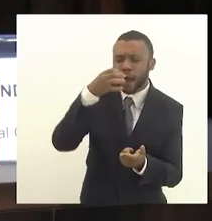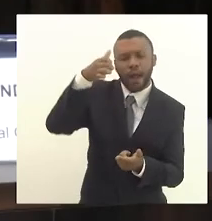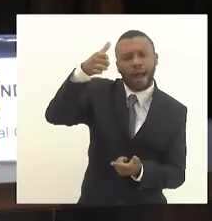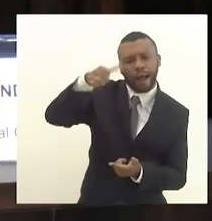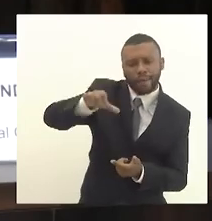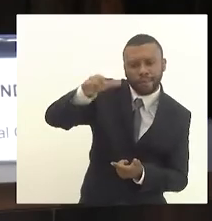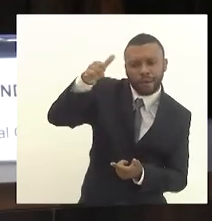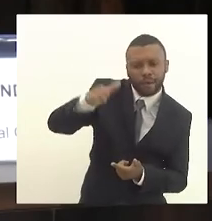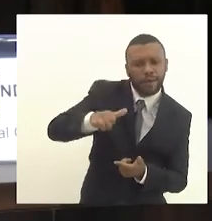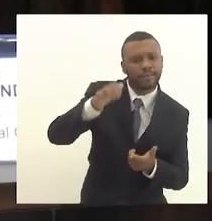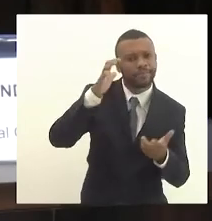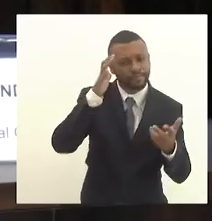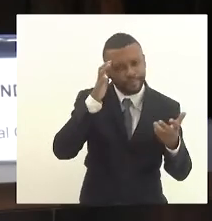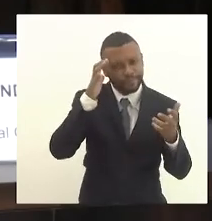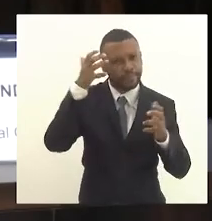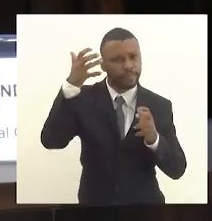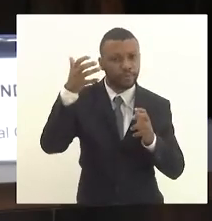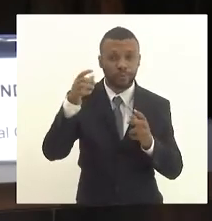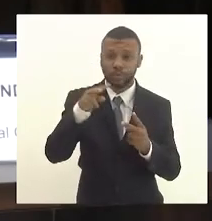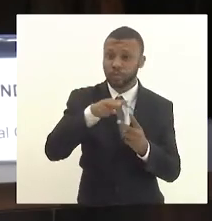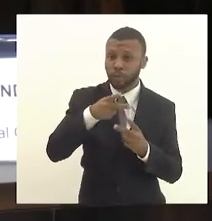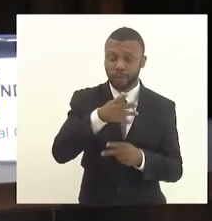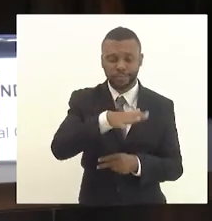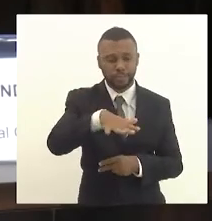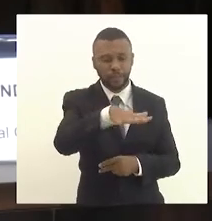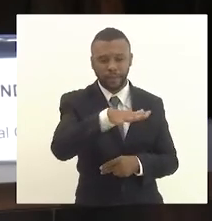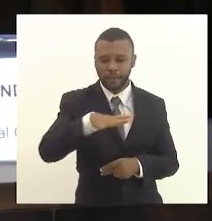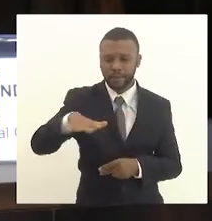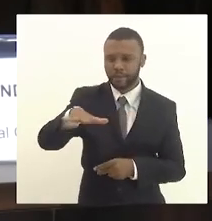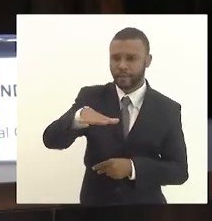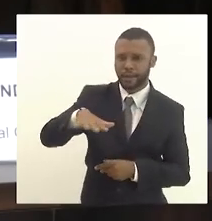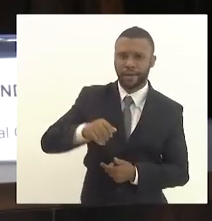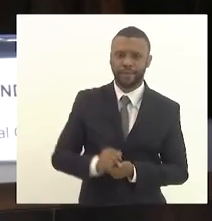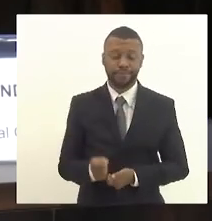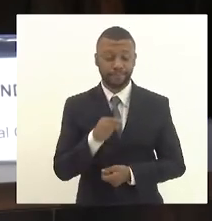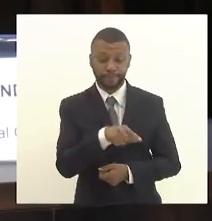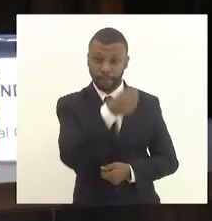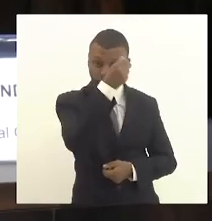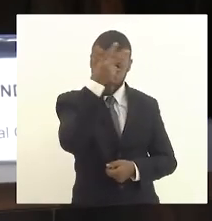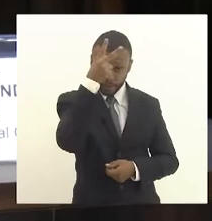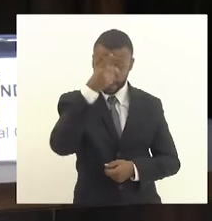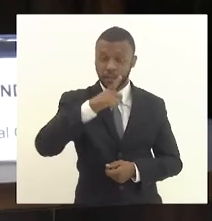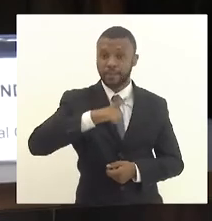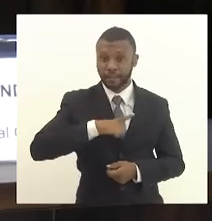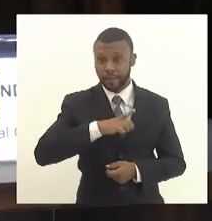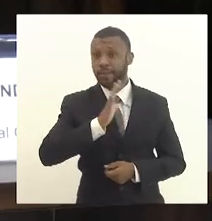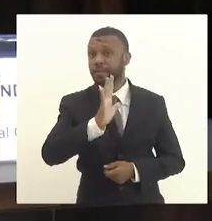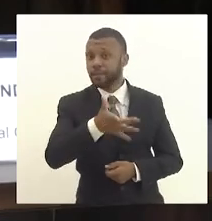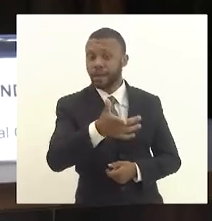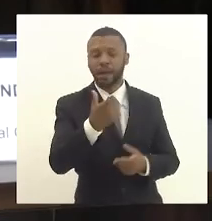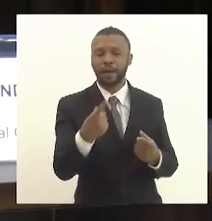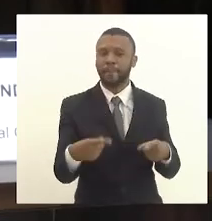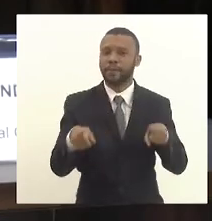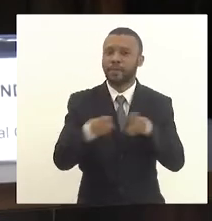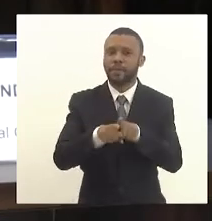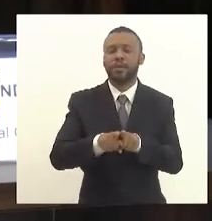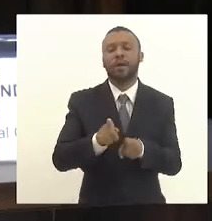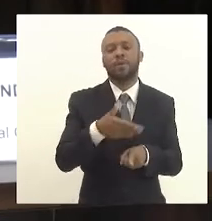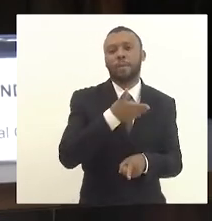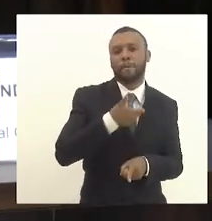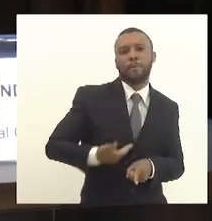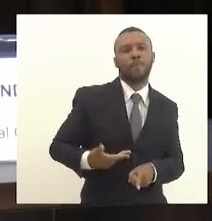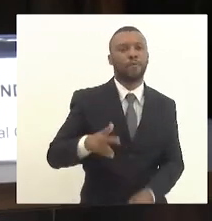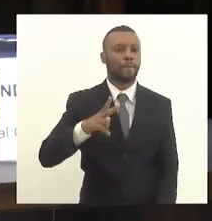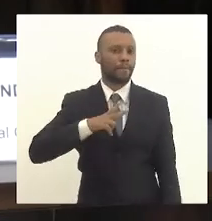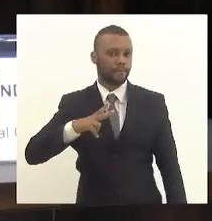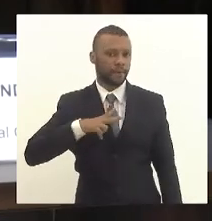né? Os municípios que hoje já têm parcerias público-privadas que estão já formatadas, e